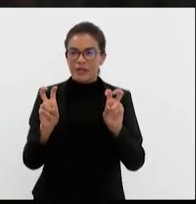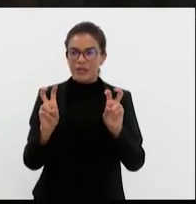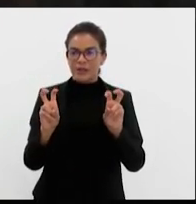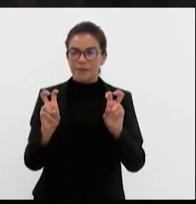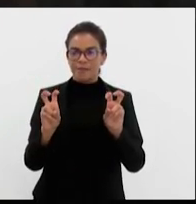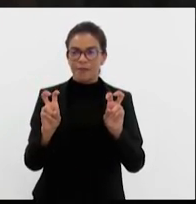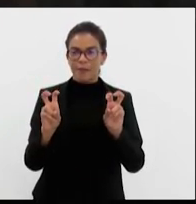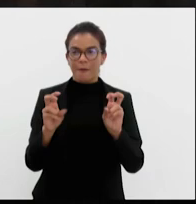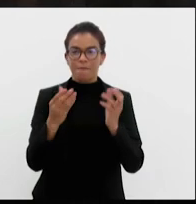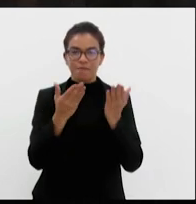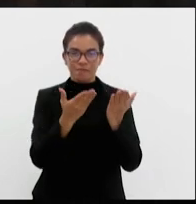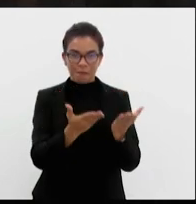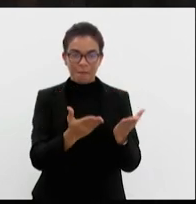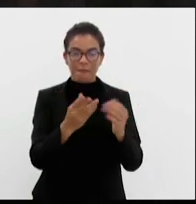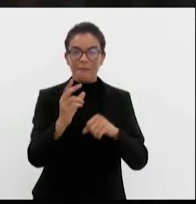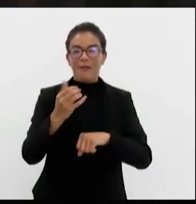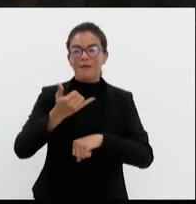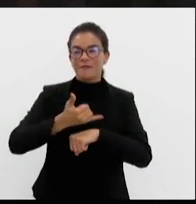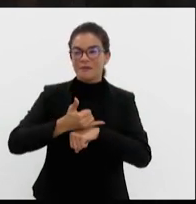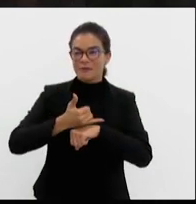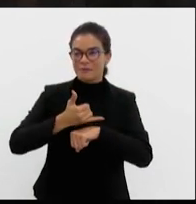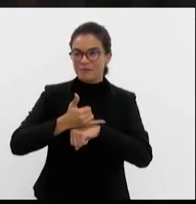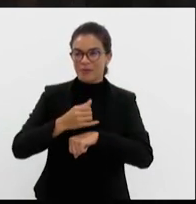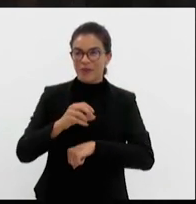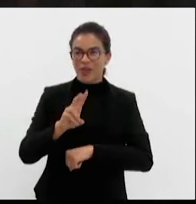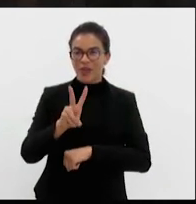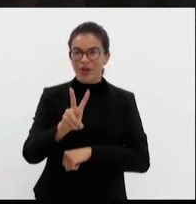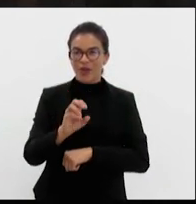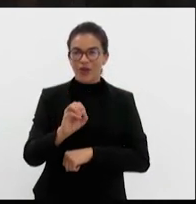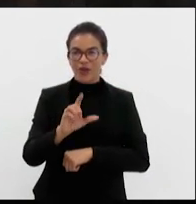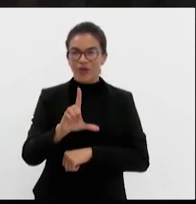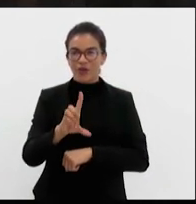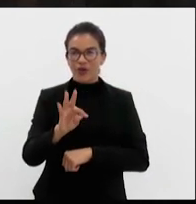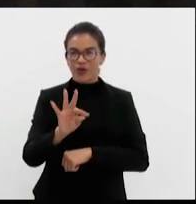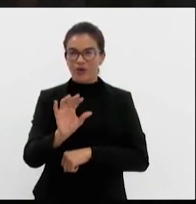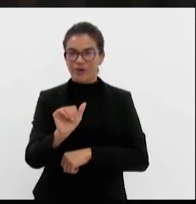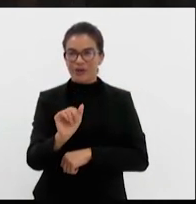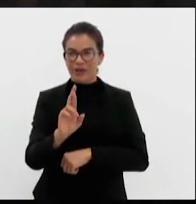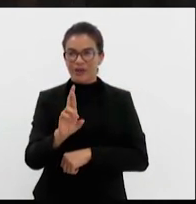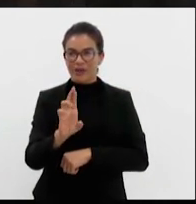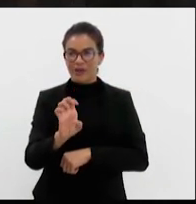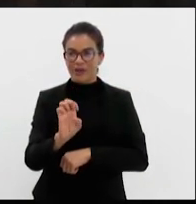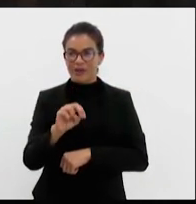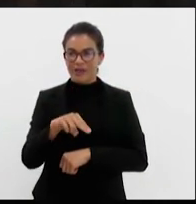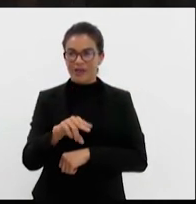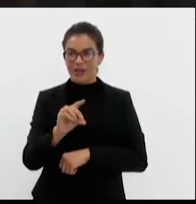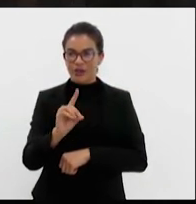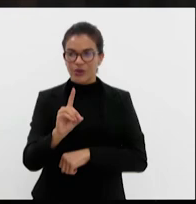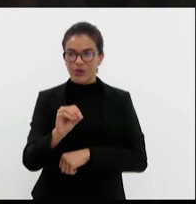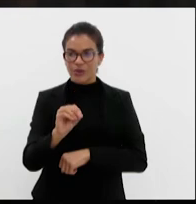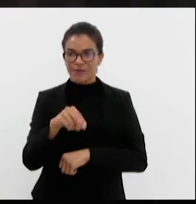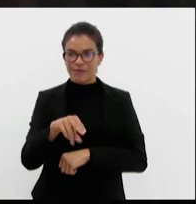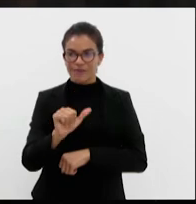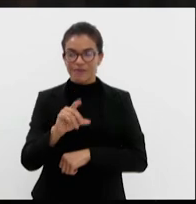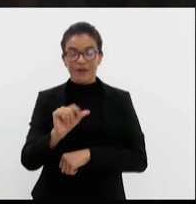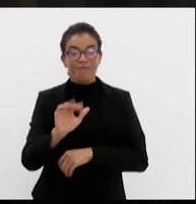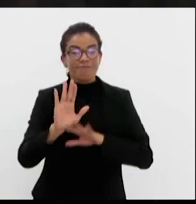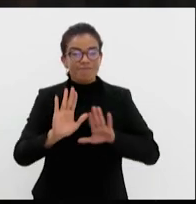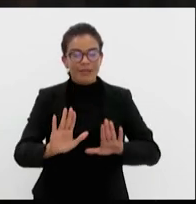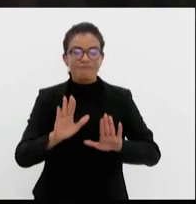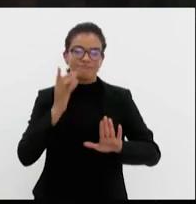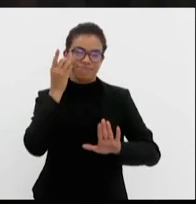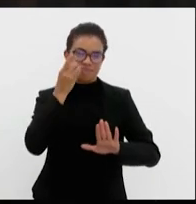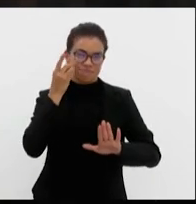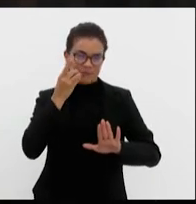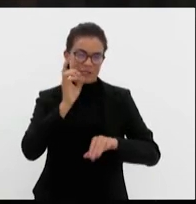Vossa Excelência é de Volta Redonda, sua base eleitoral, mas sou um deputado estadual